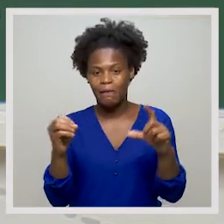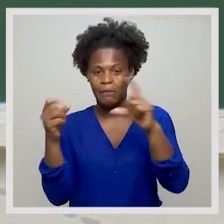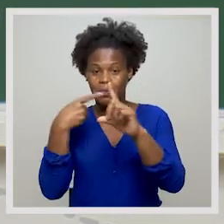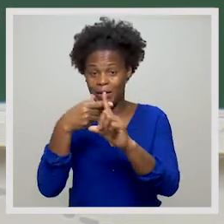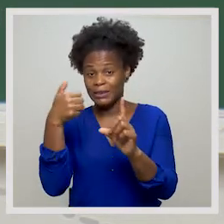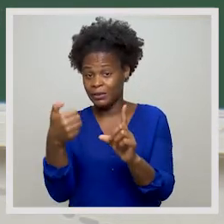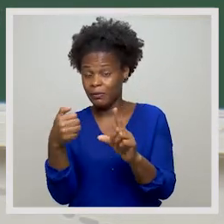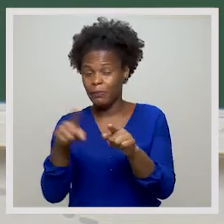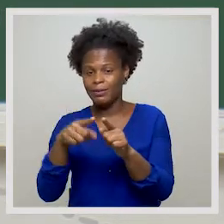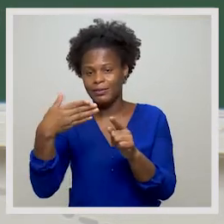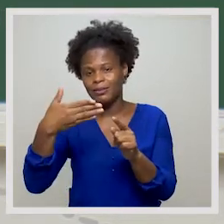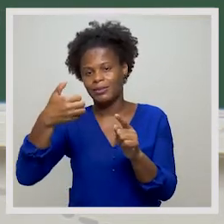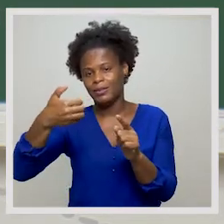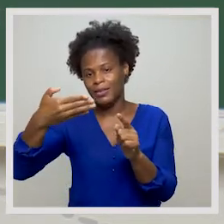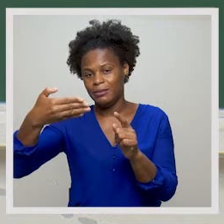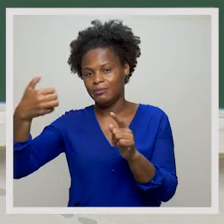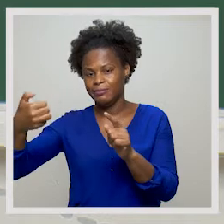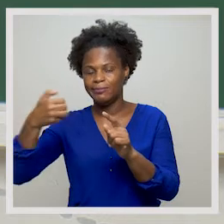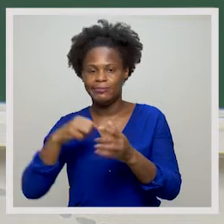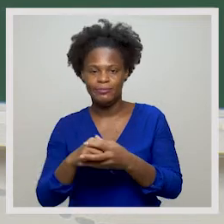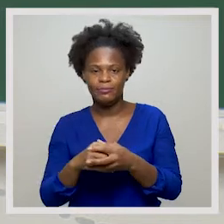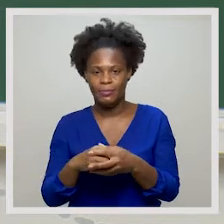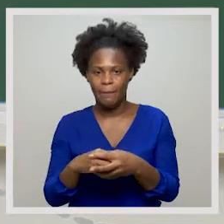170 a